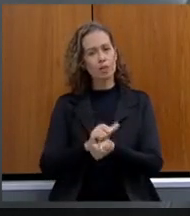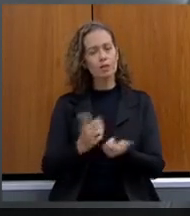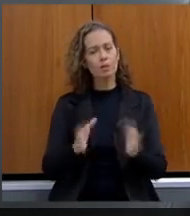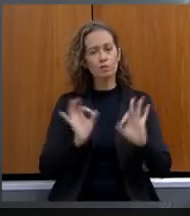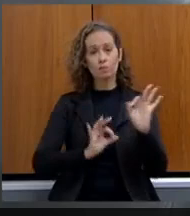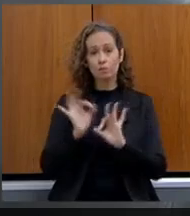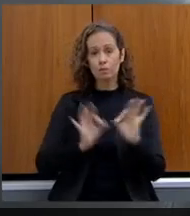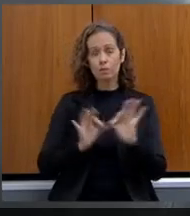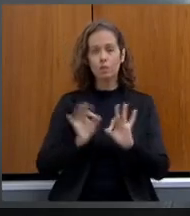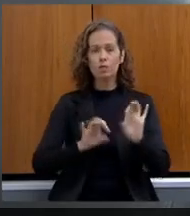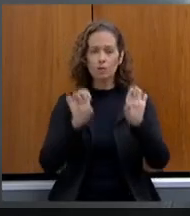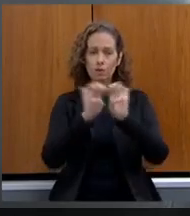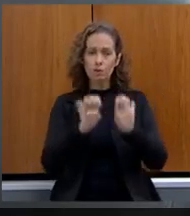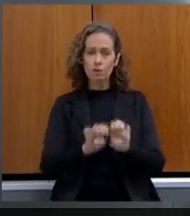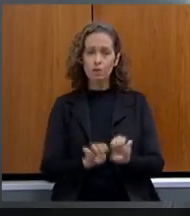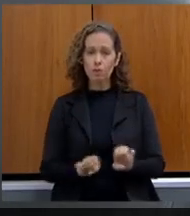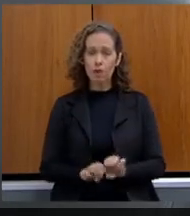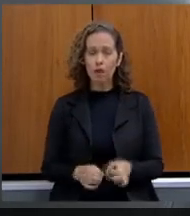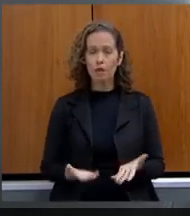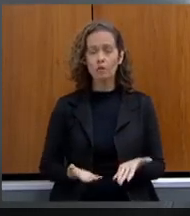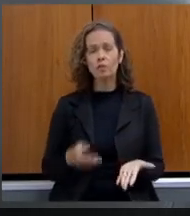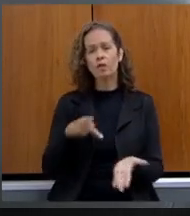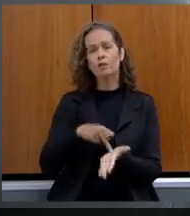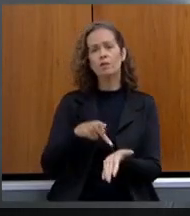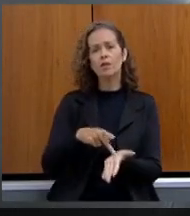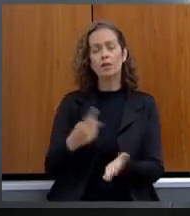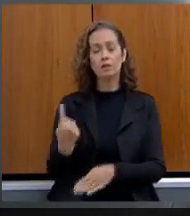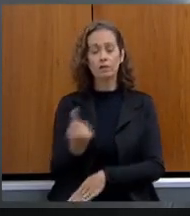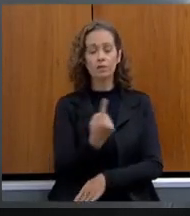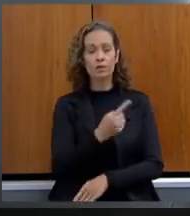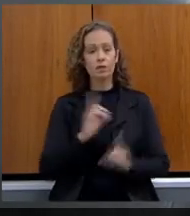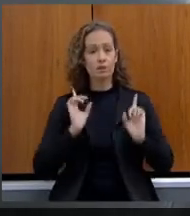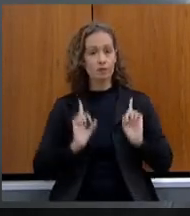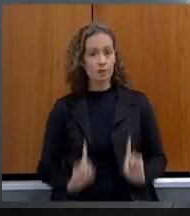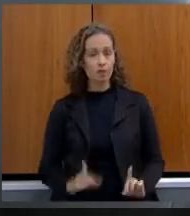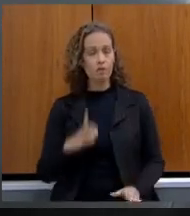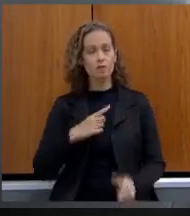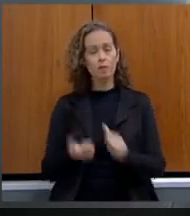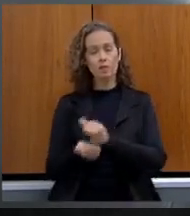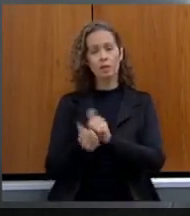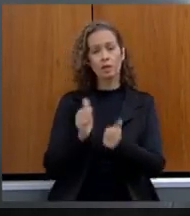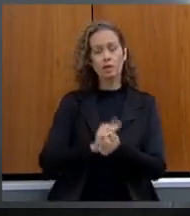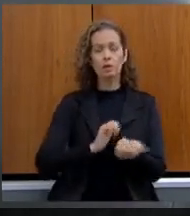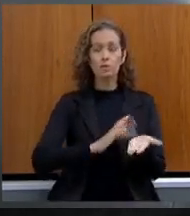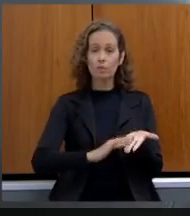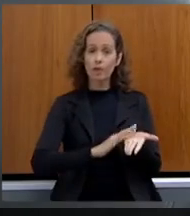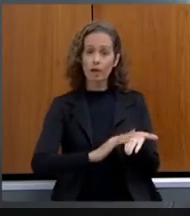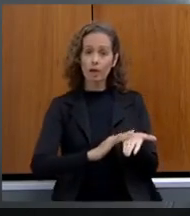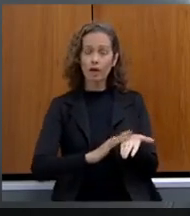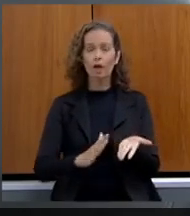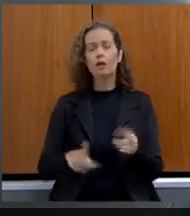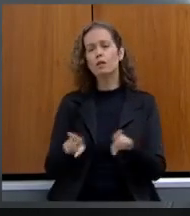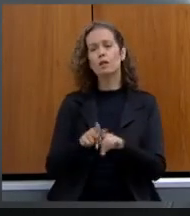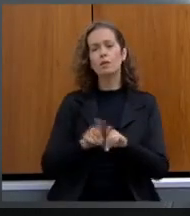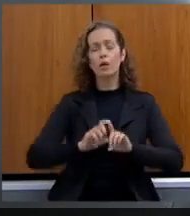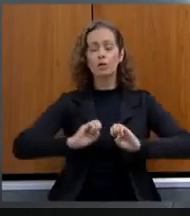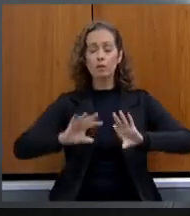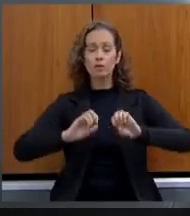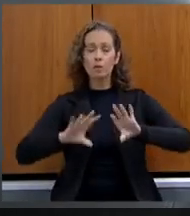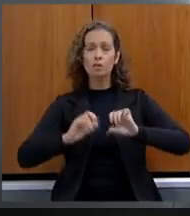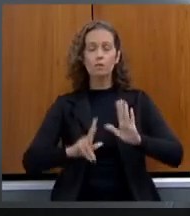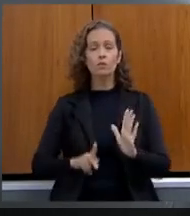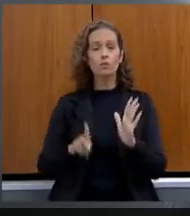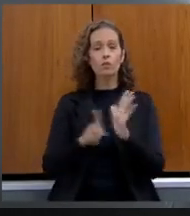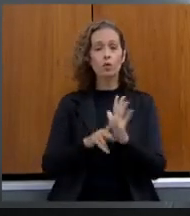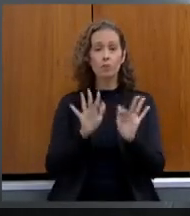planos de estudos e dourado para a realidade né de cada deficiência tivemos adaptação de Braille tivemos todo uma orientação